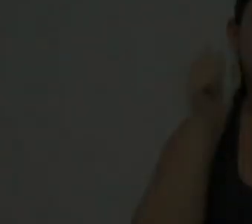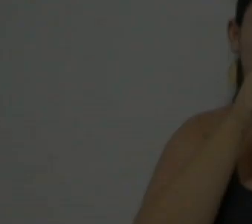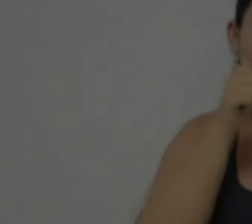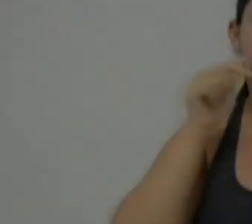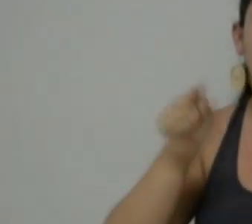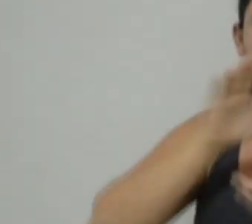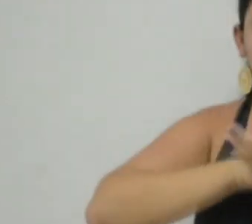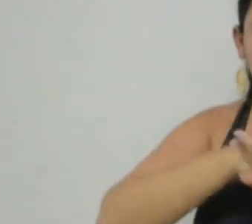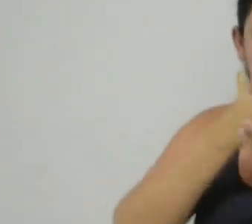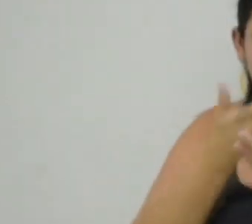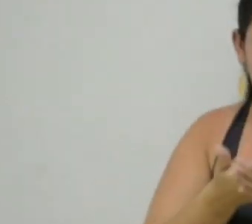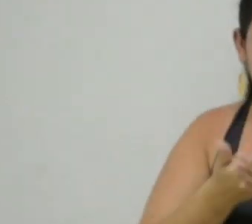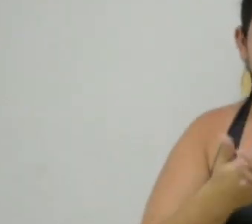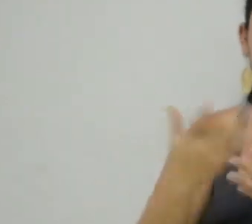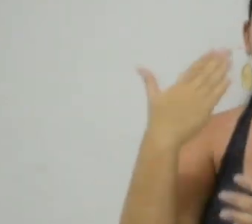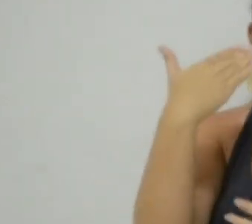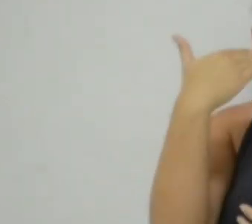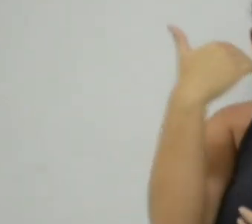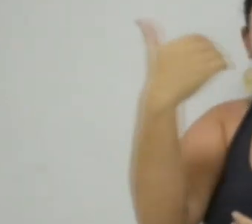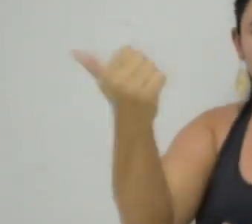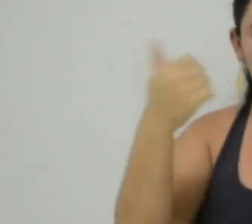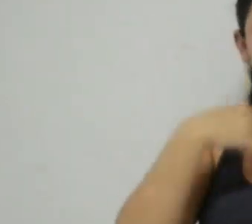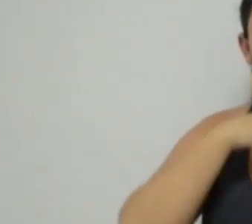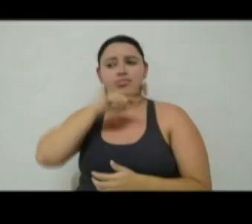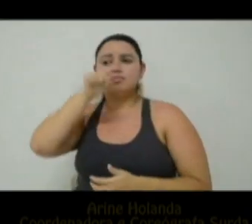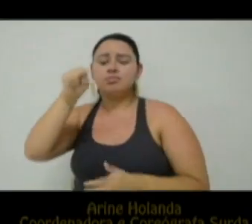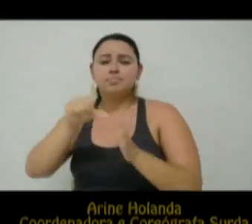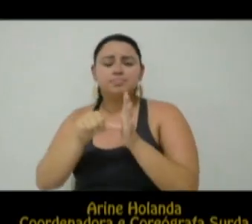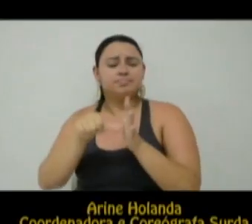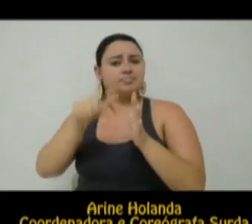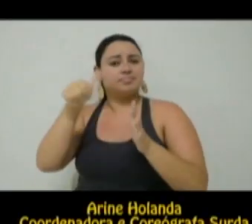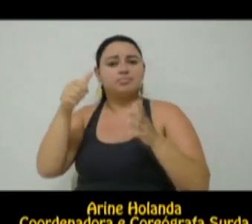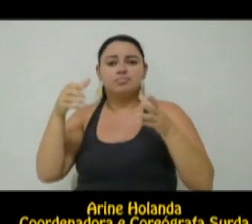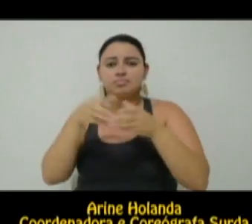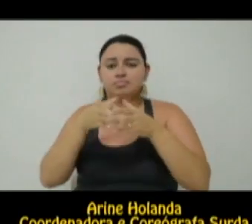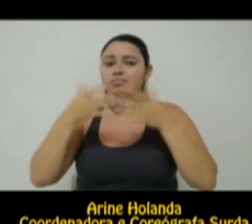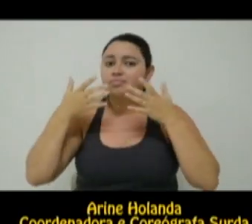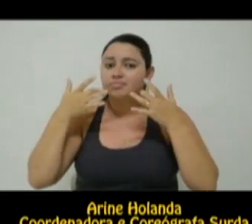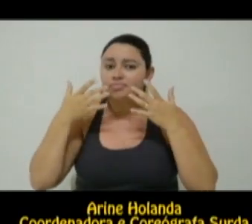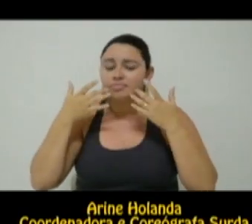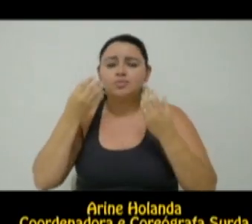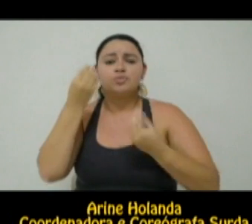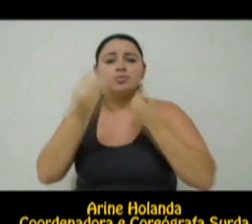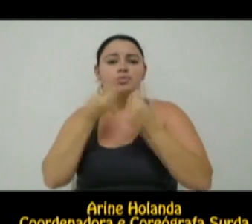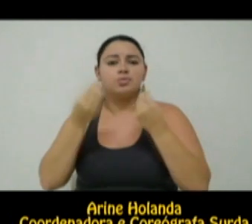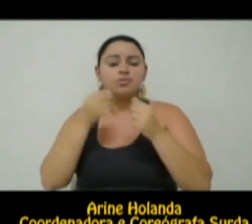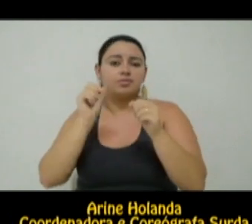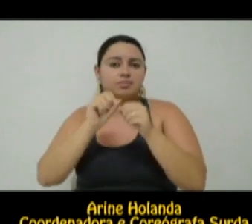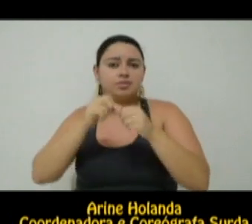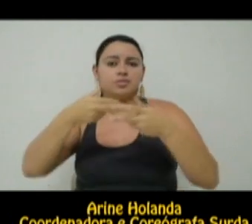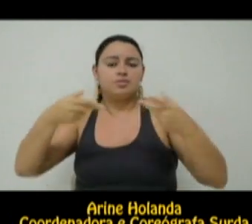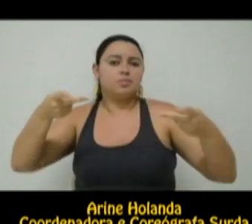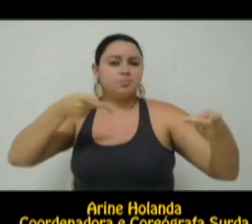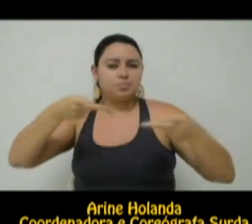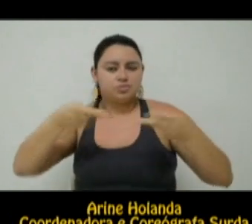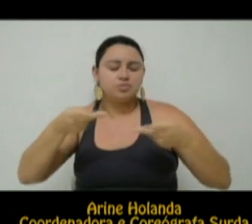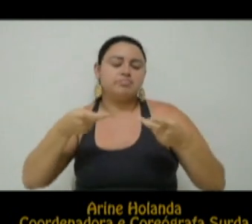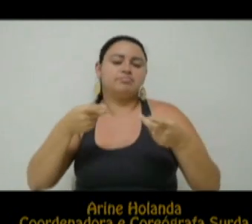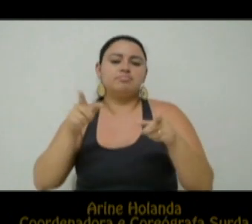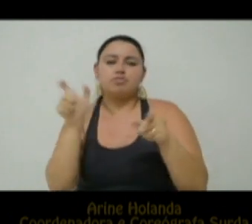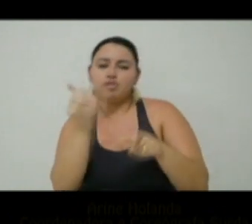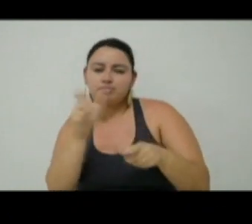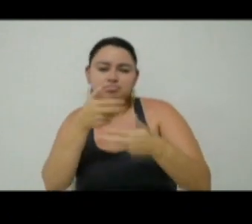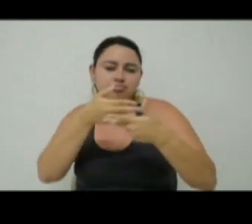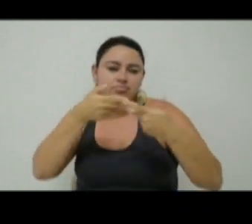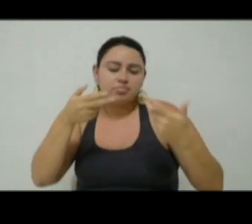Uma intérprete me chamou para vir aqui, a gente começou a pensar como organizar um projeto, um teatro.